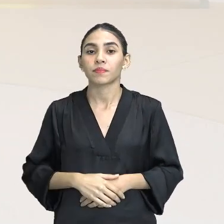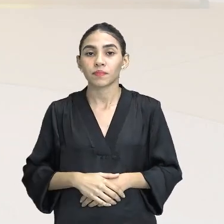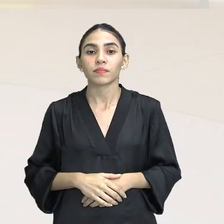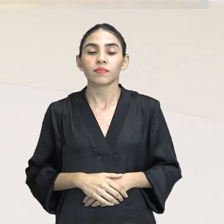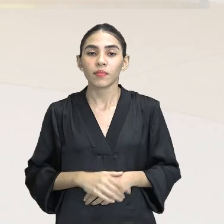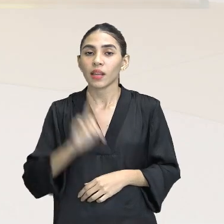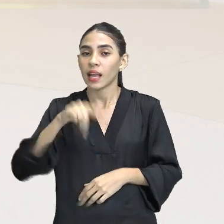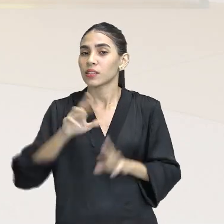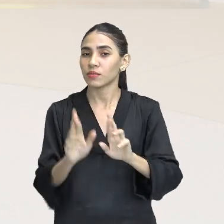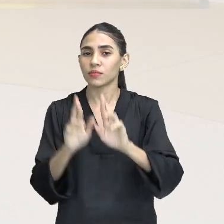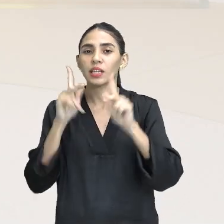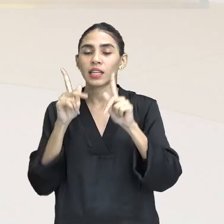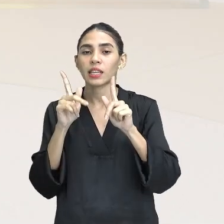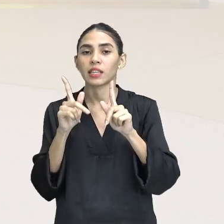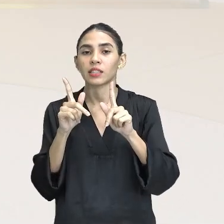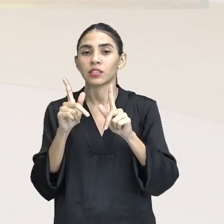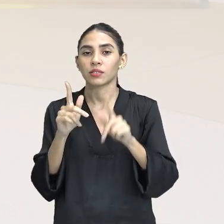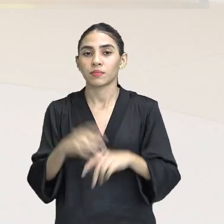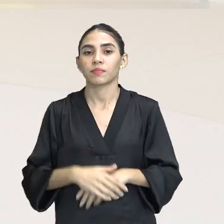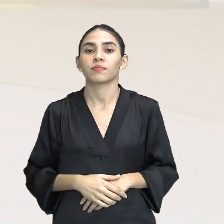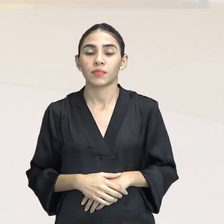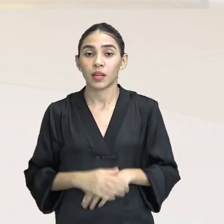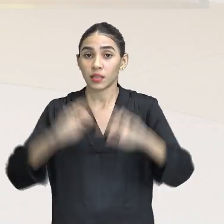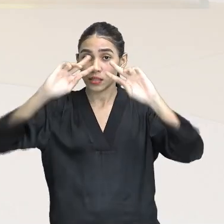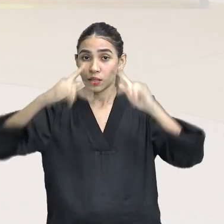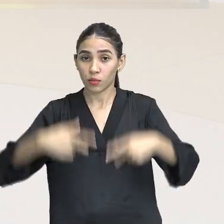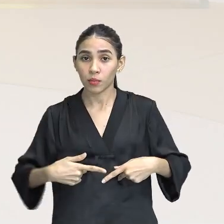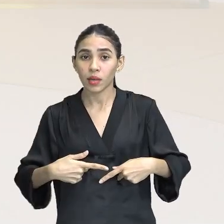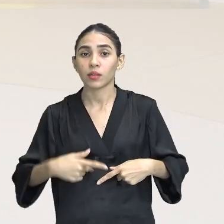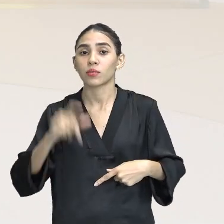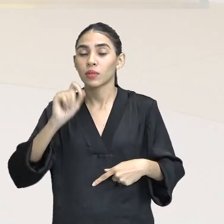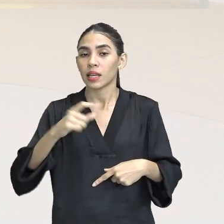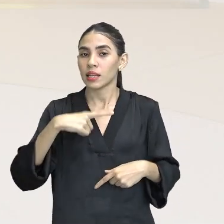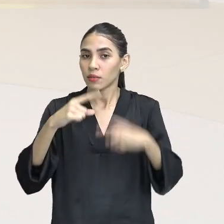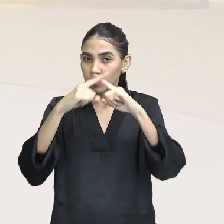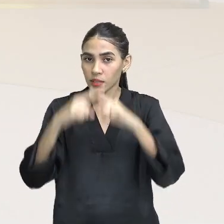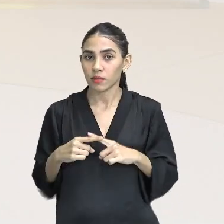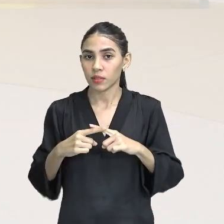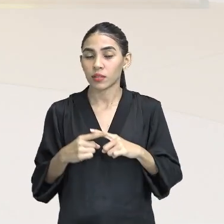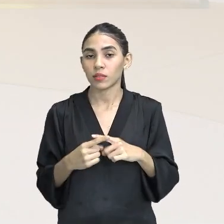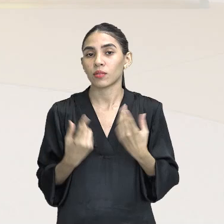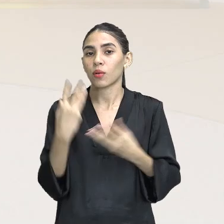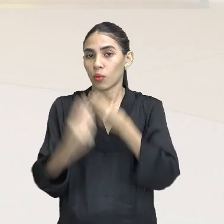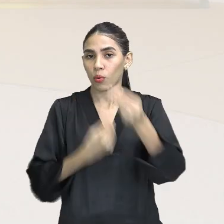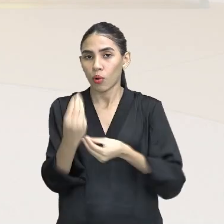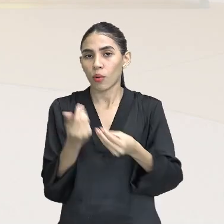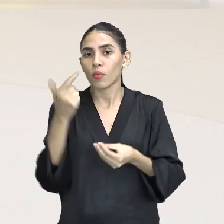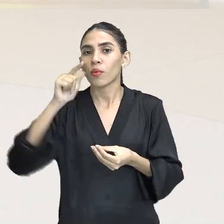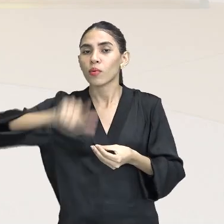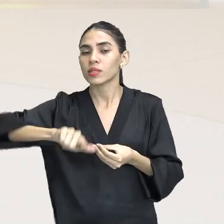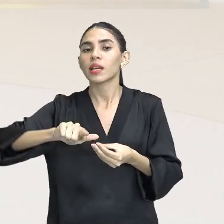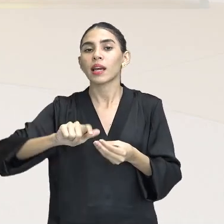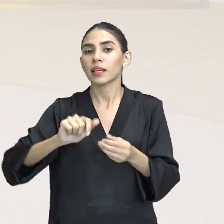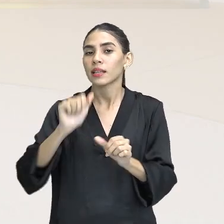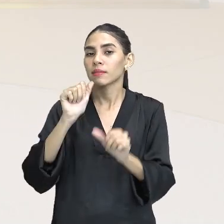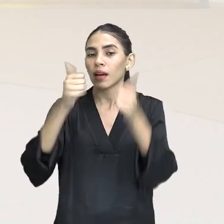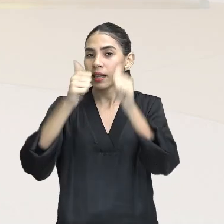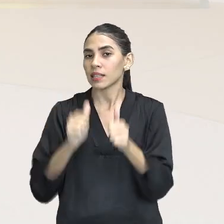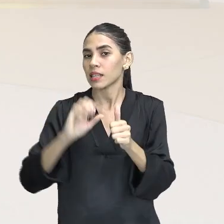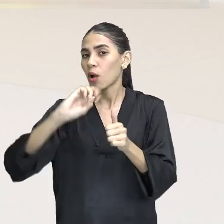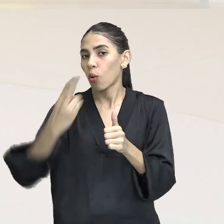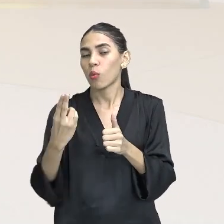algo instintivo, é mais isso. Instintivo, né? Exatamente. O ser humano não, ele tem um desafio ali, opa, como é que a gente consegue transpor isso? Como e é que a